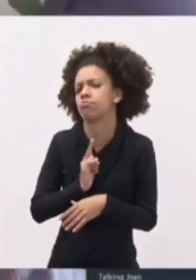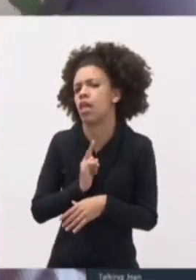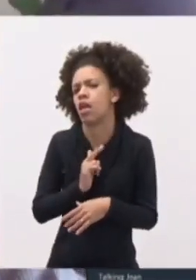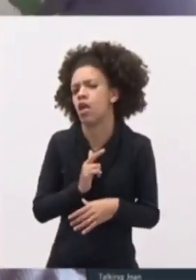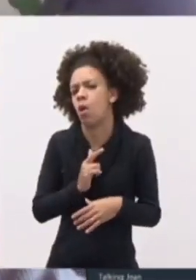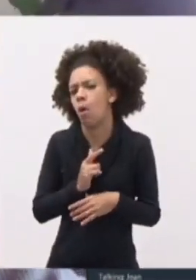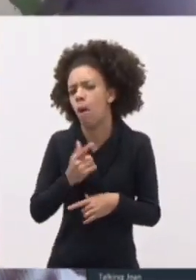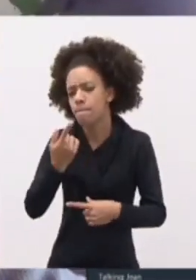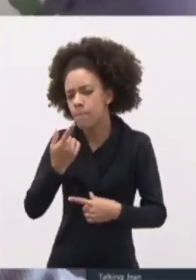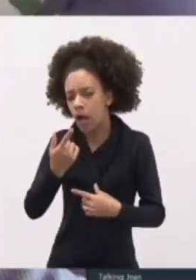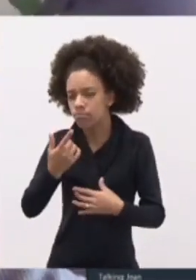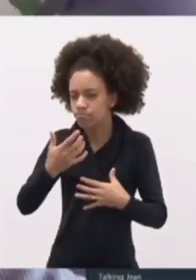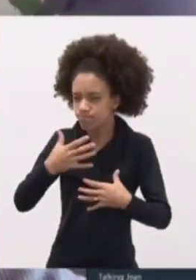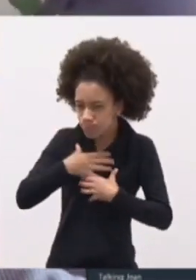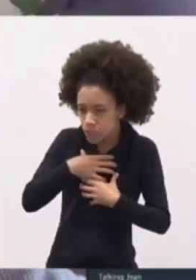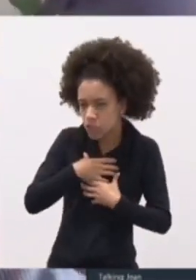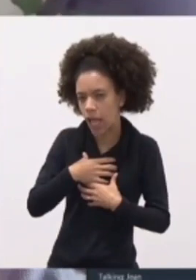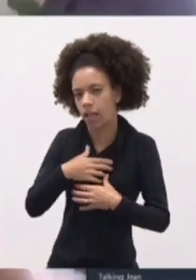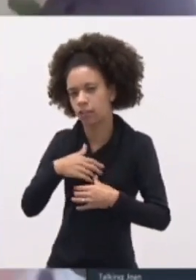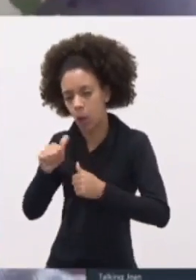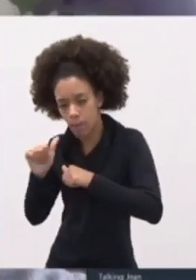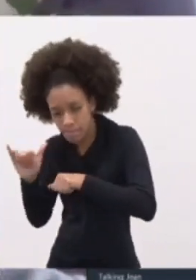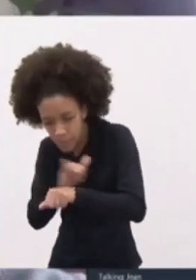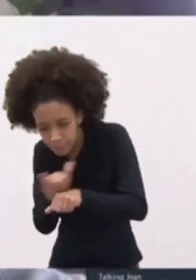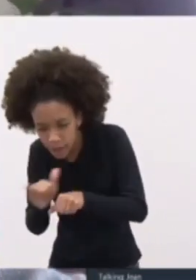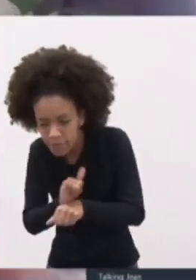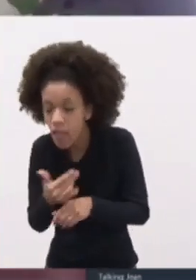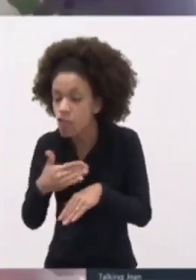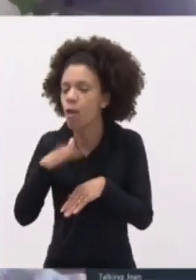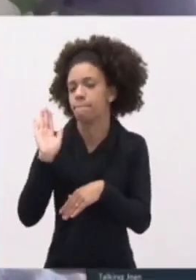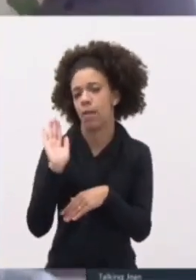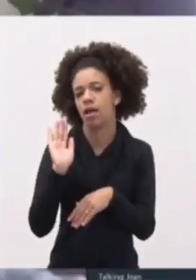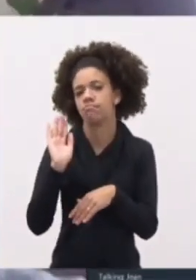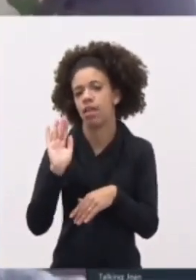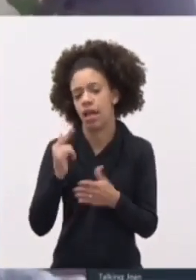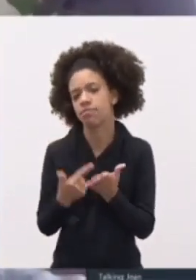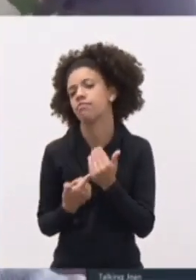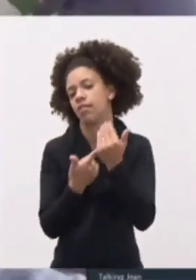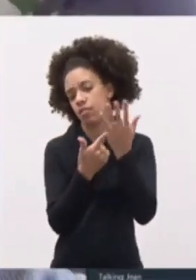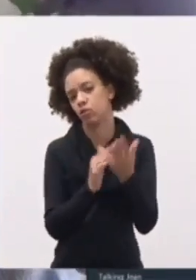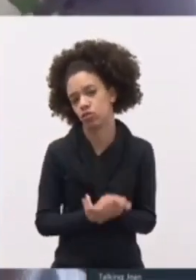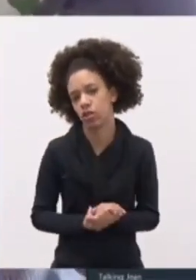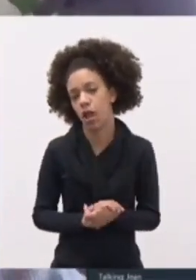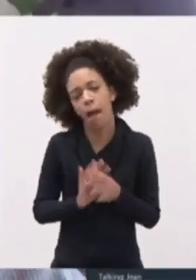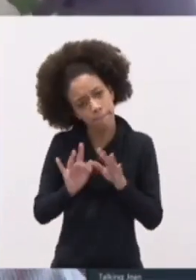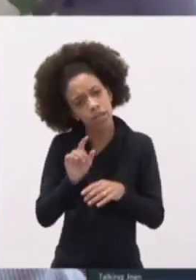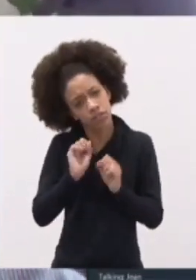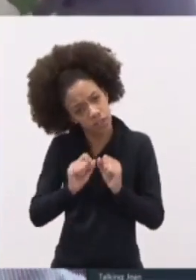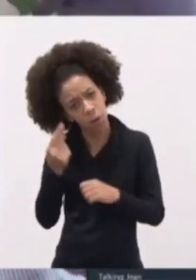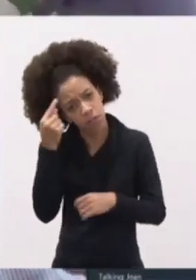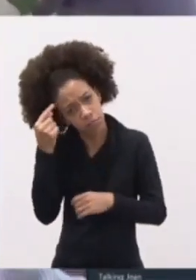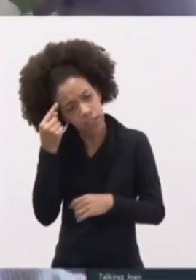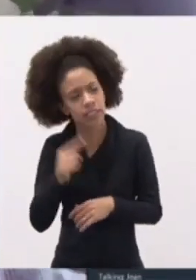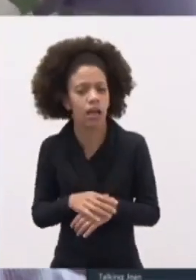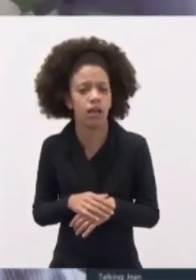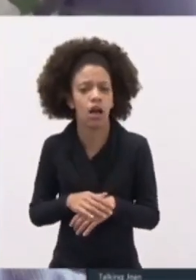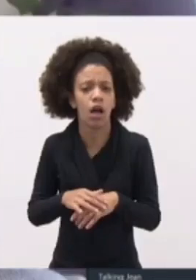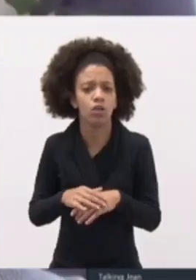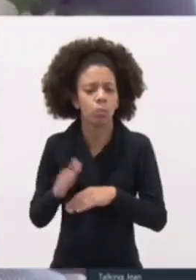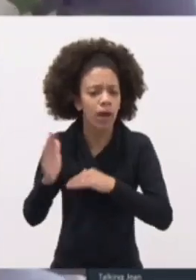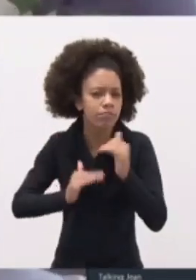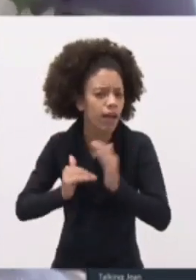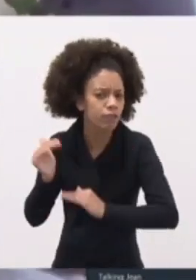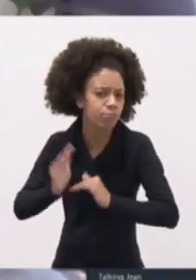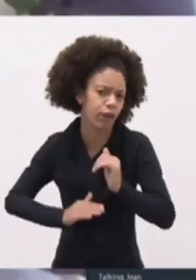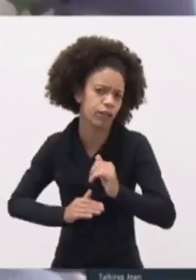maior habilidade no digital, né? Um letramento digital maior, mais fluência no digital. E vocês podem pensar atividades para fora da